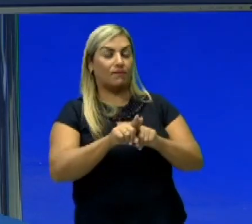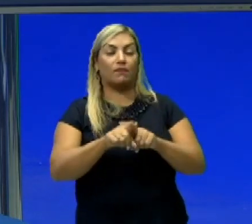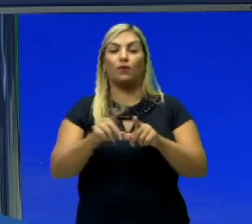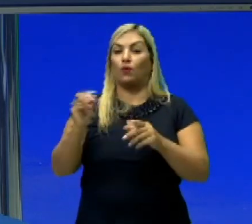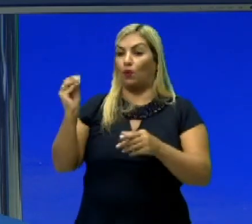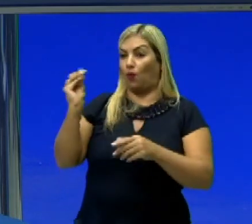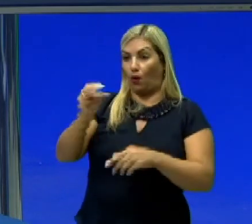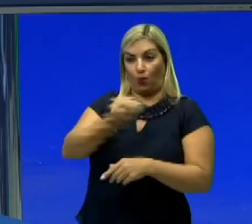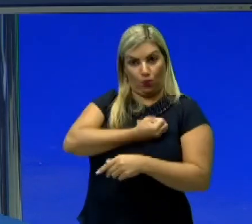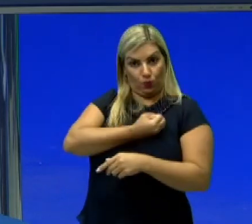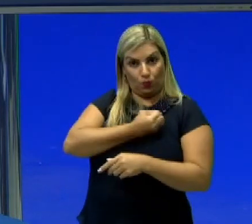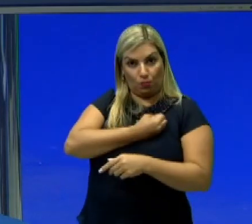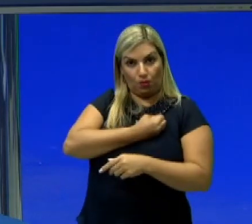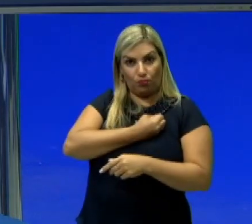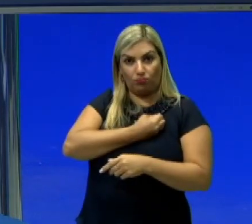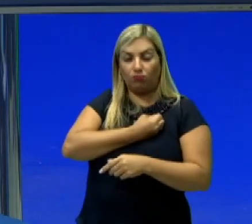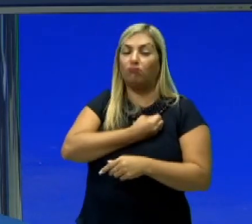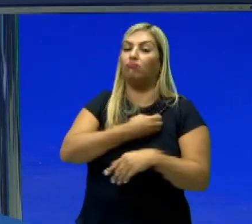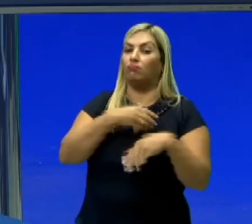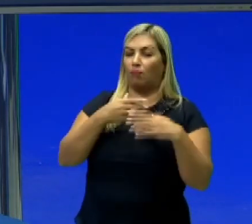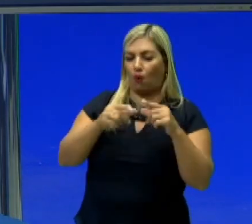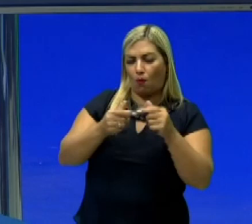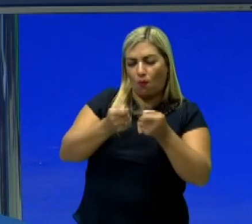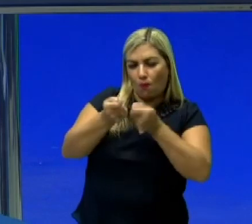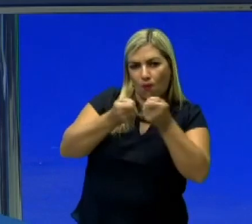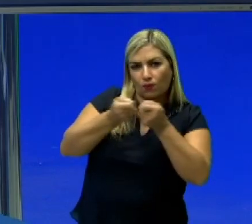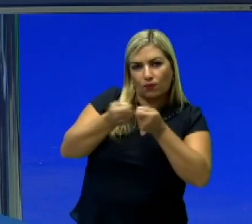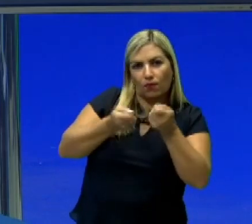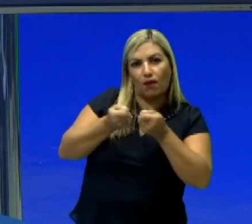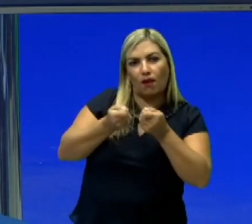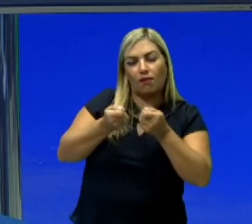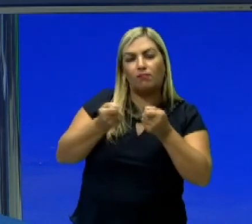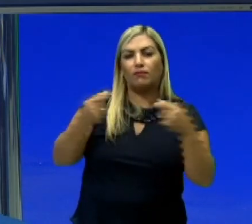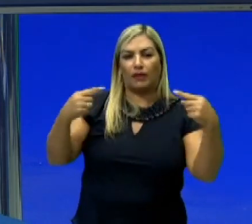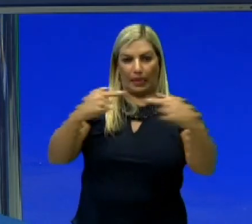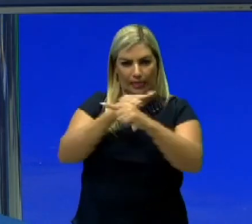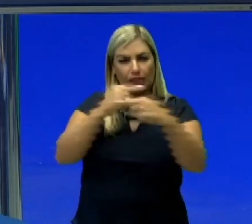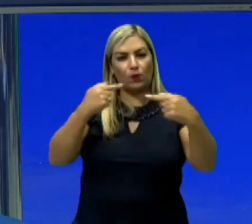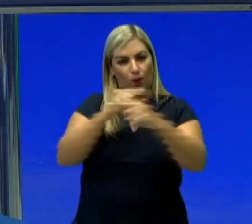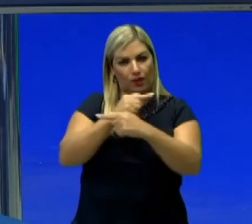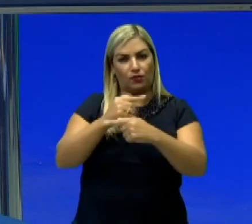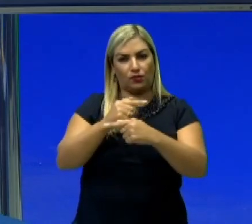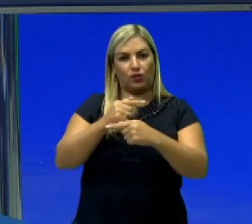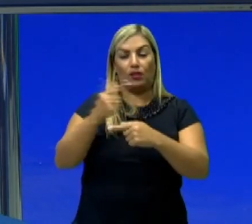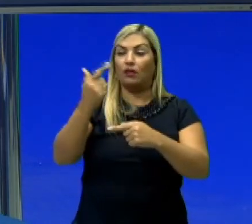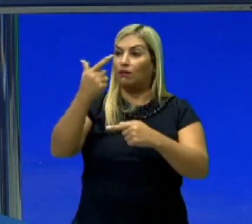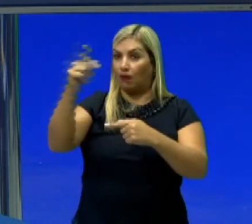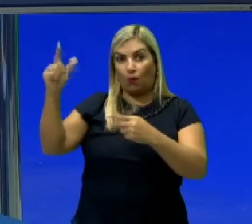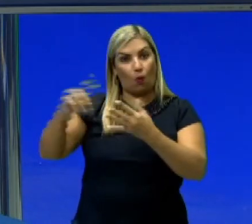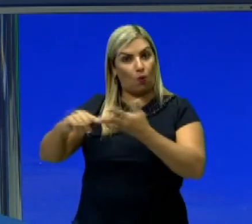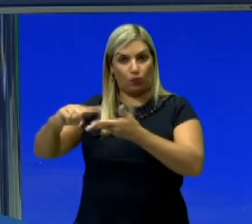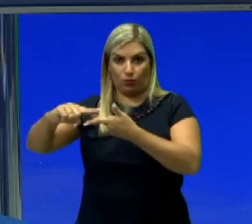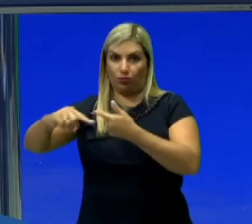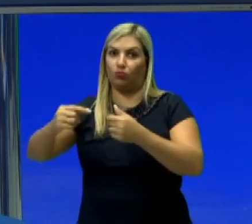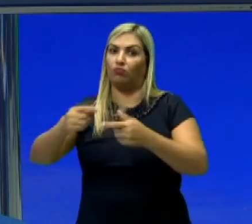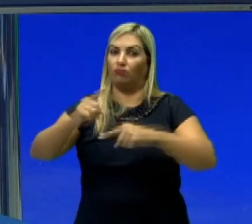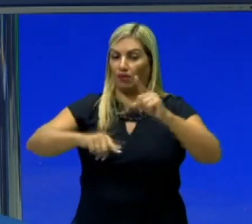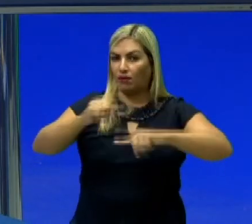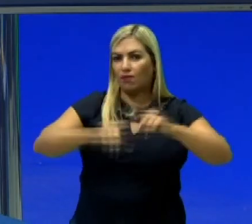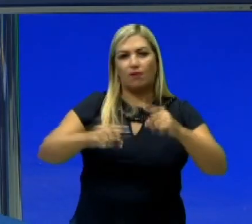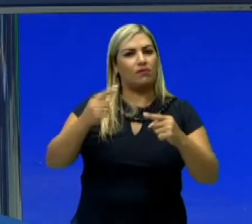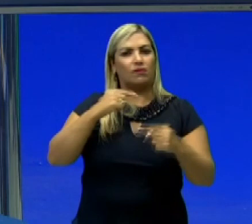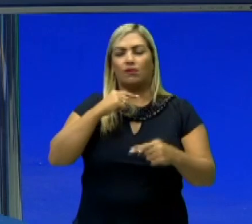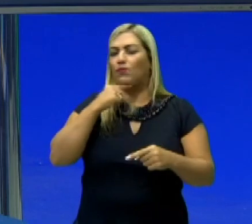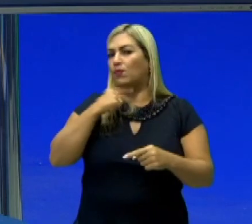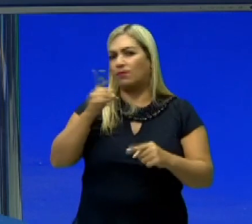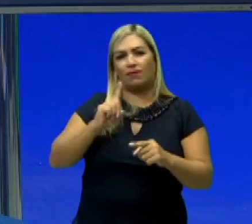dele dentro do circuito para controlar a voltagem, beleza? Que vai para outros aparelhos que não podem receber voltagem tão alta quanto entra numa placa